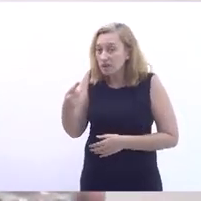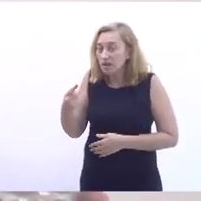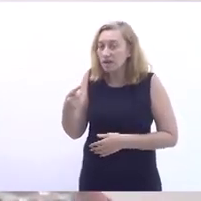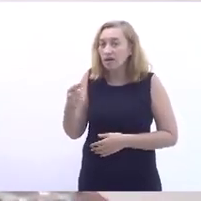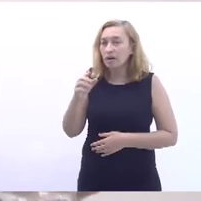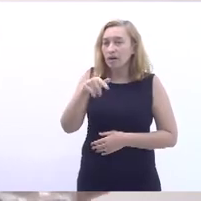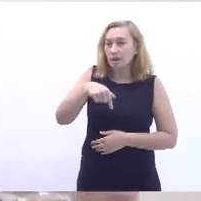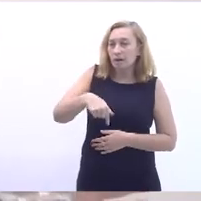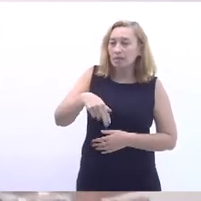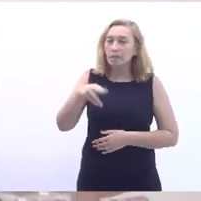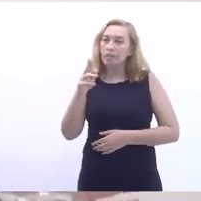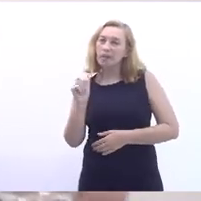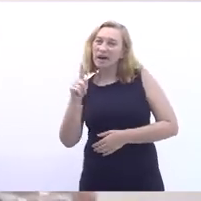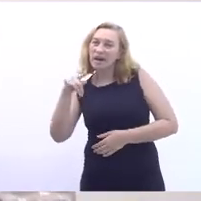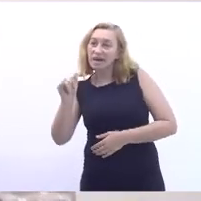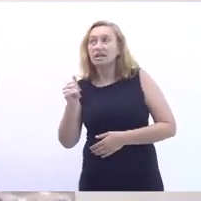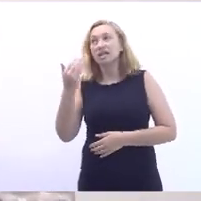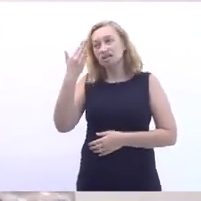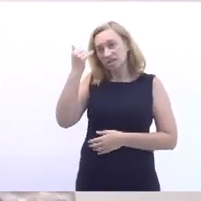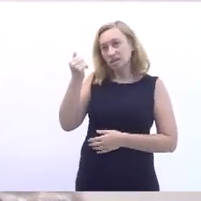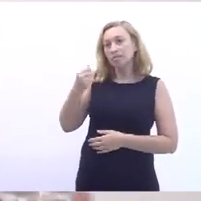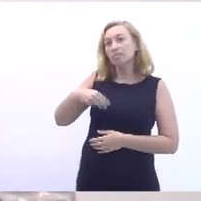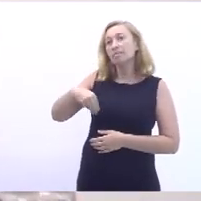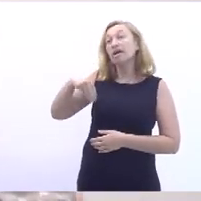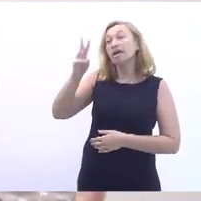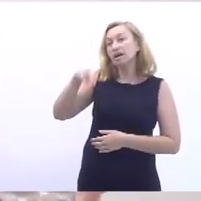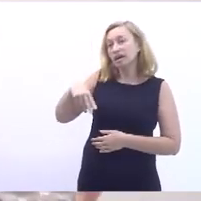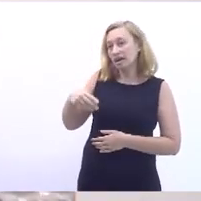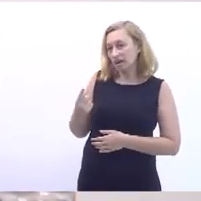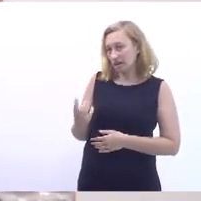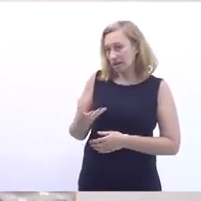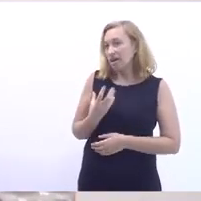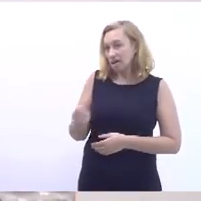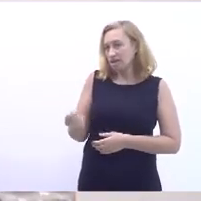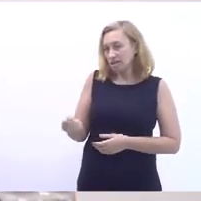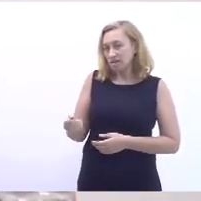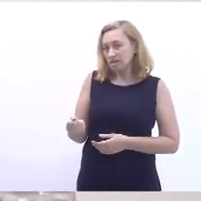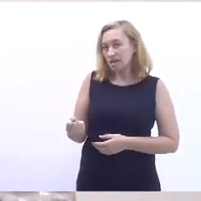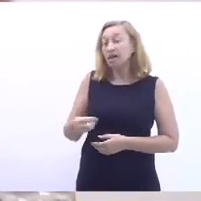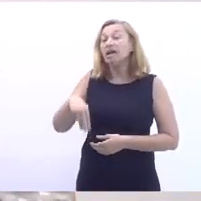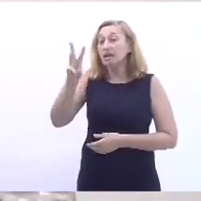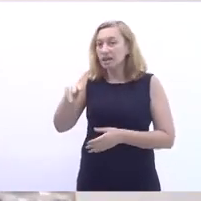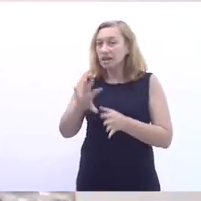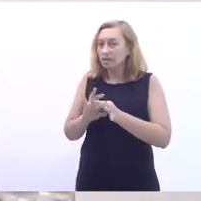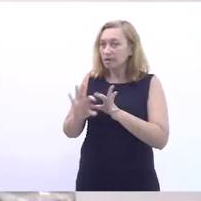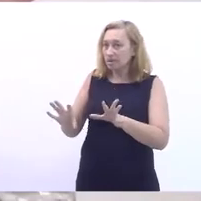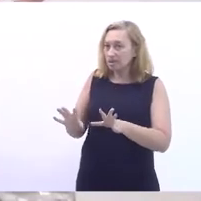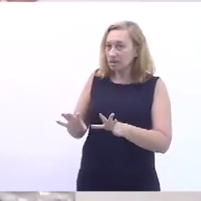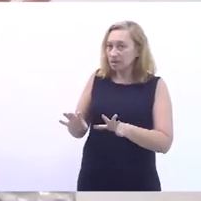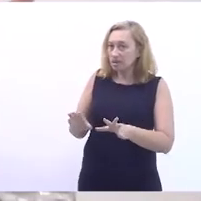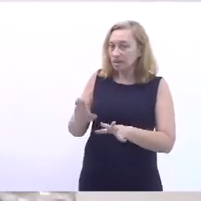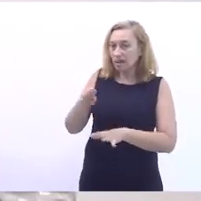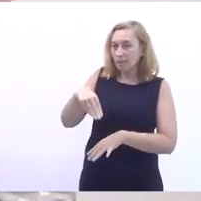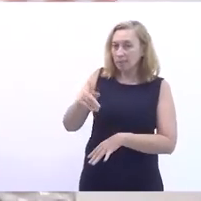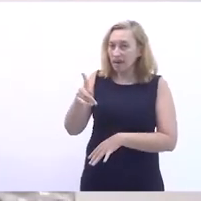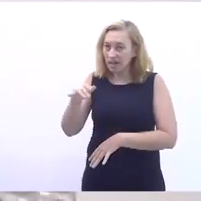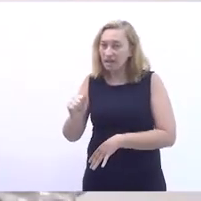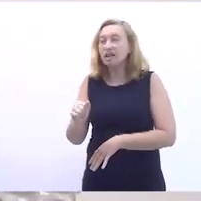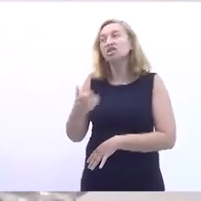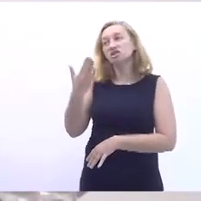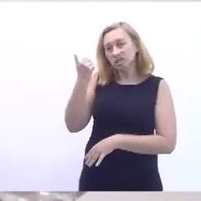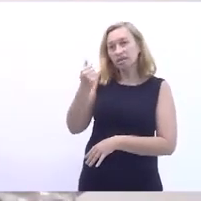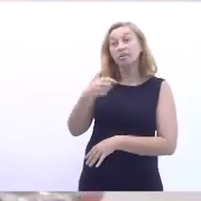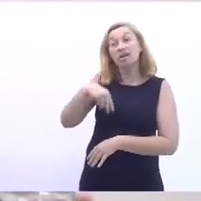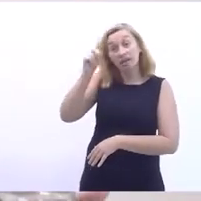e a grana a gente sabe para quem tá indo a grana né quem está permitindo essa maquininha tá ali na cara dura a gente